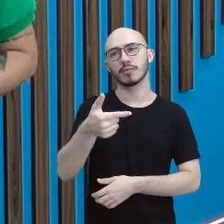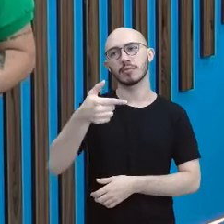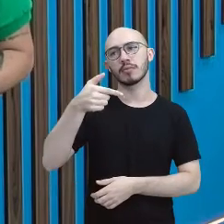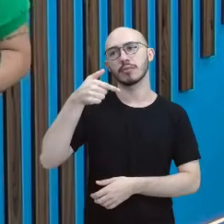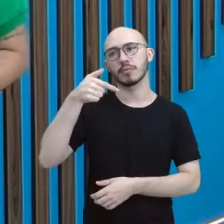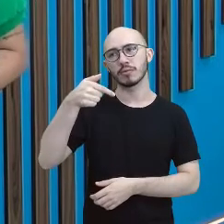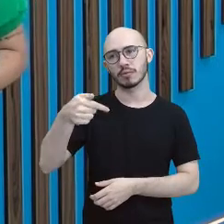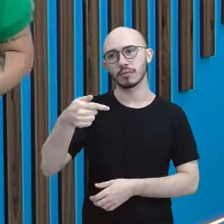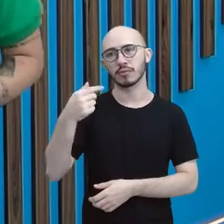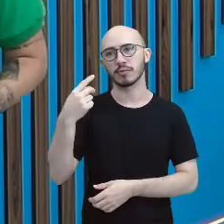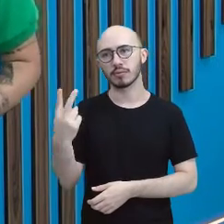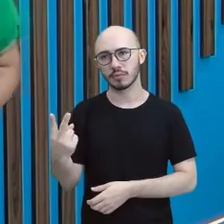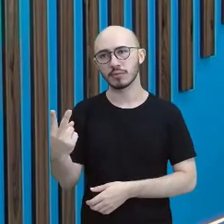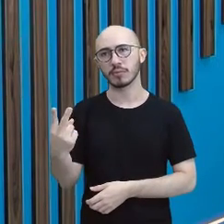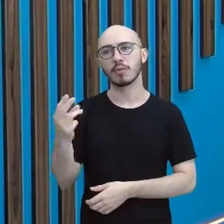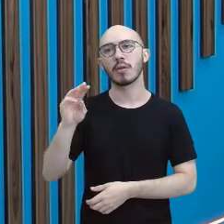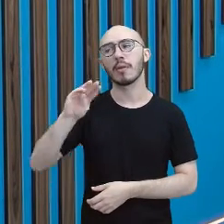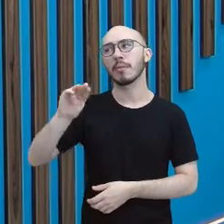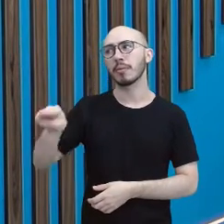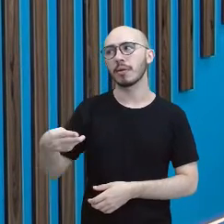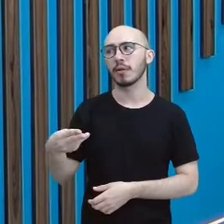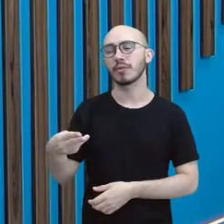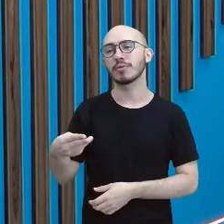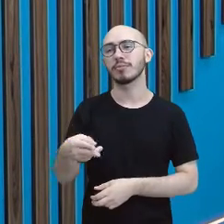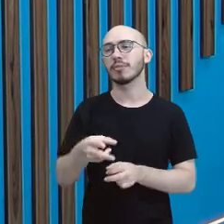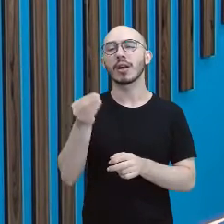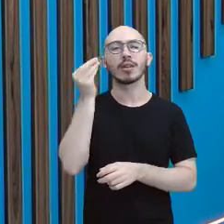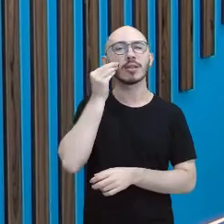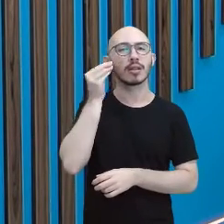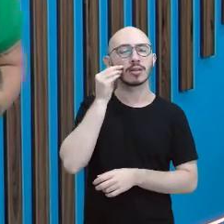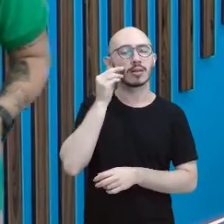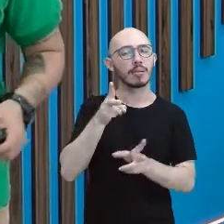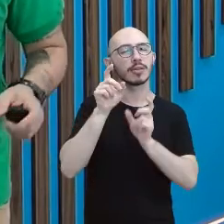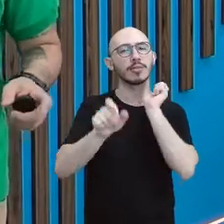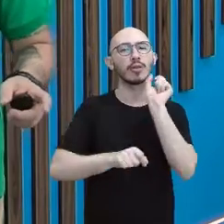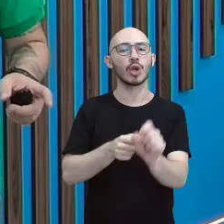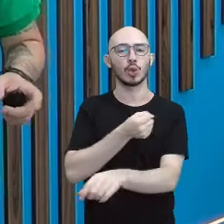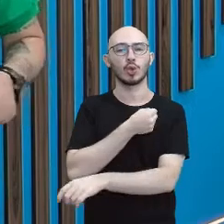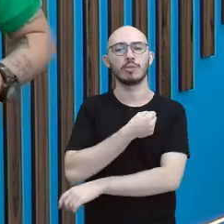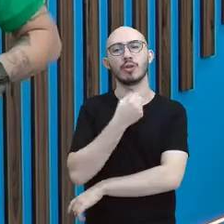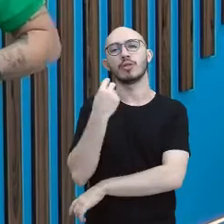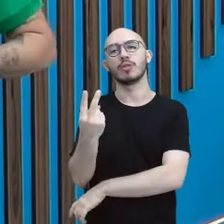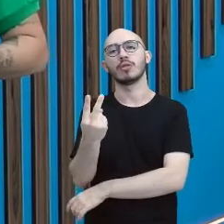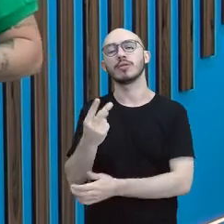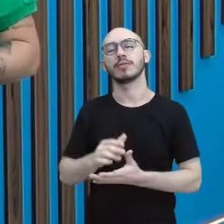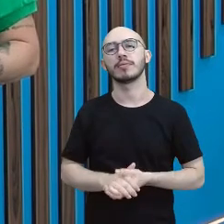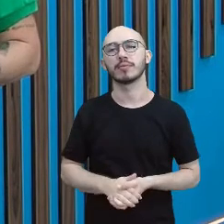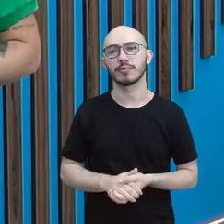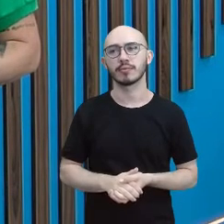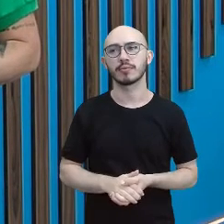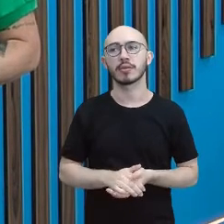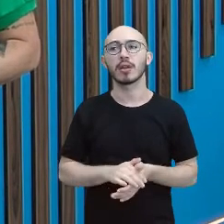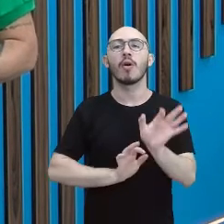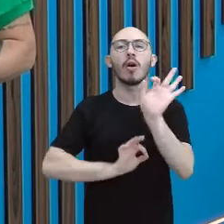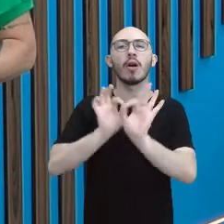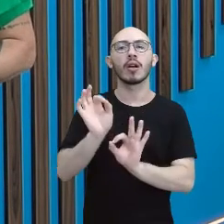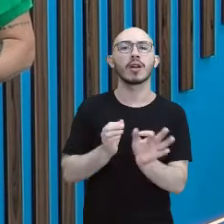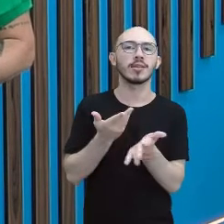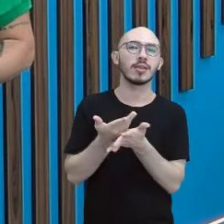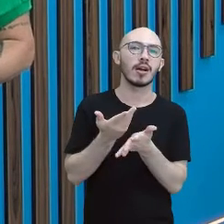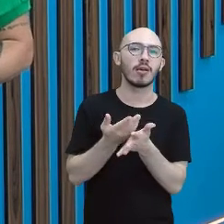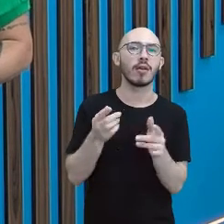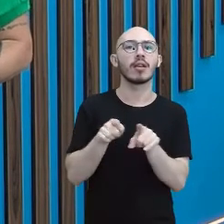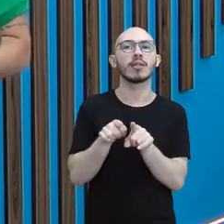272 milhões. Então, a gente vai tentar observar a partir desse 2 aqui. Quando a gente está montando esse tipo de aula, a gente está se preocupando também